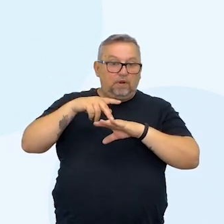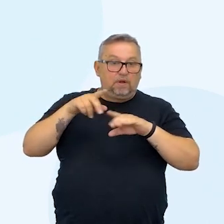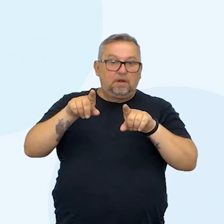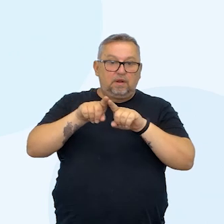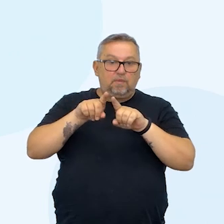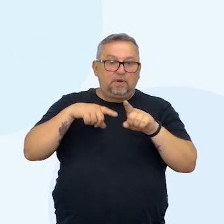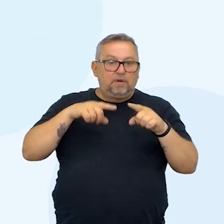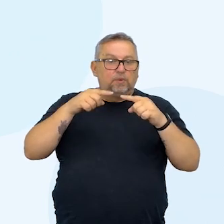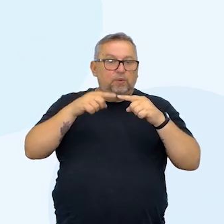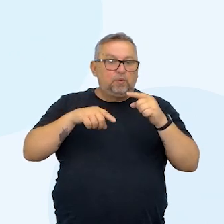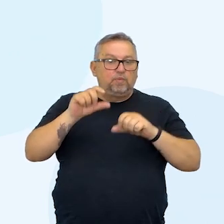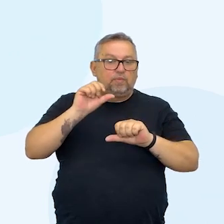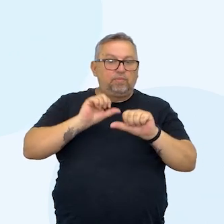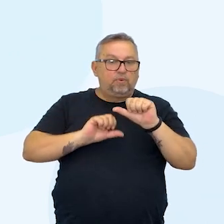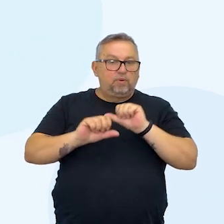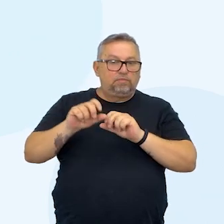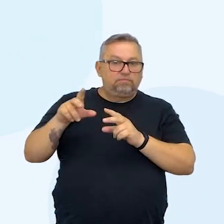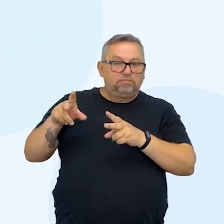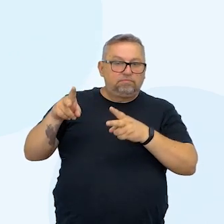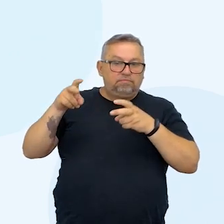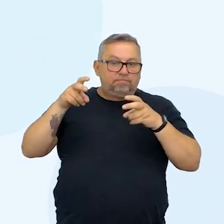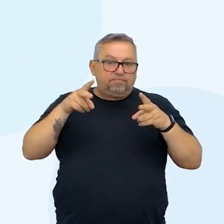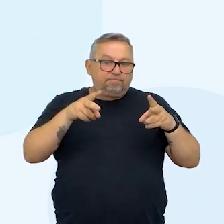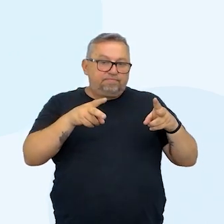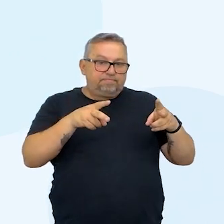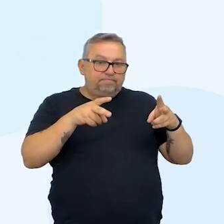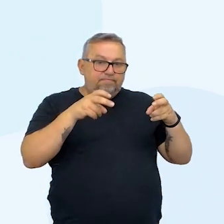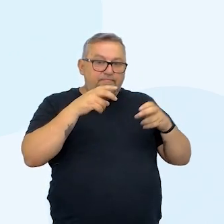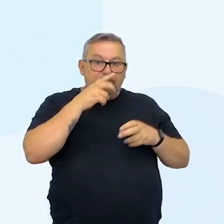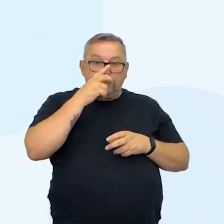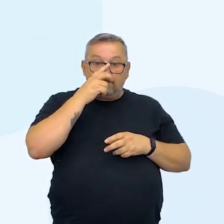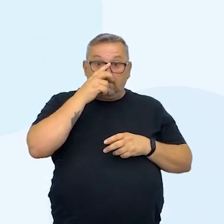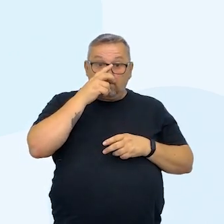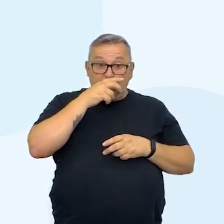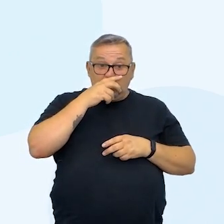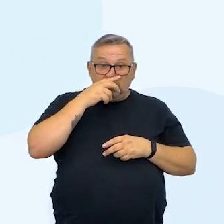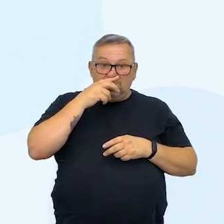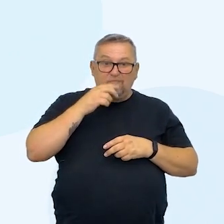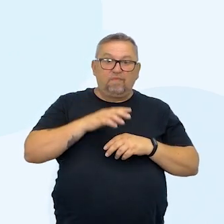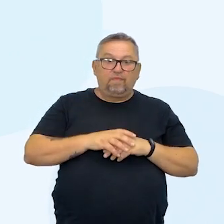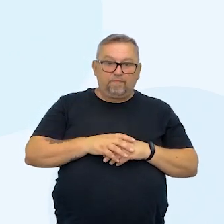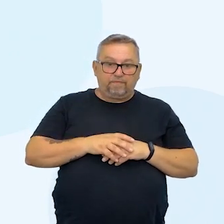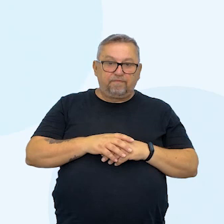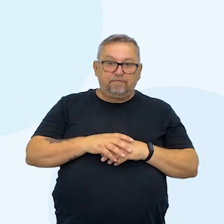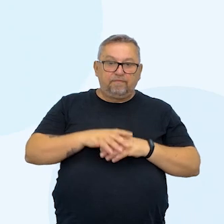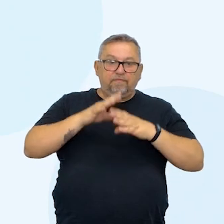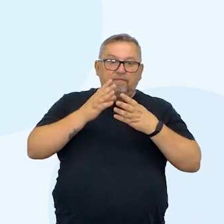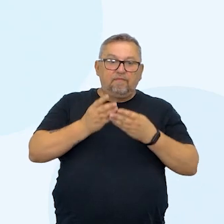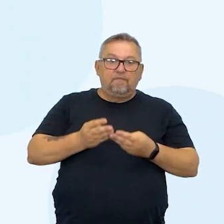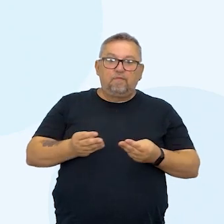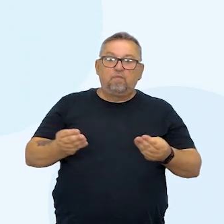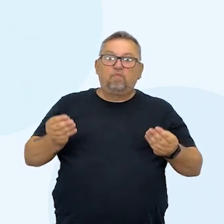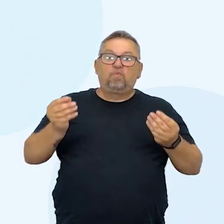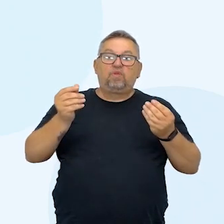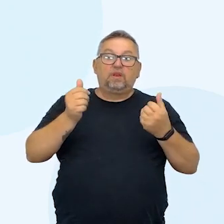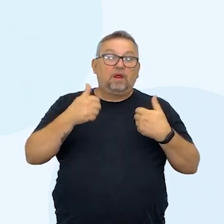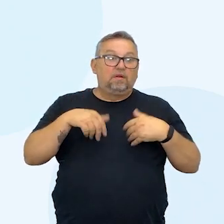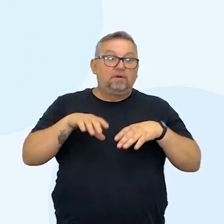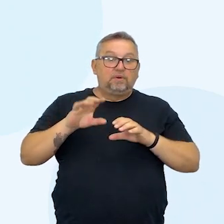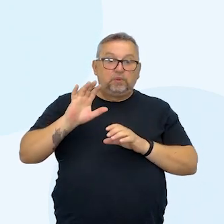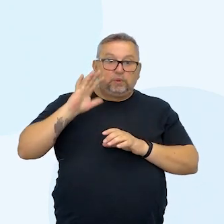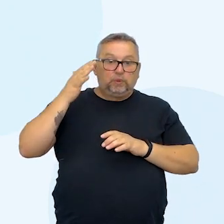culmina em uma, né, acho que faltou uma palavra, em uma mudança de percepção e de afetividade.